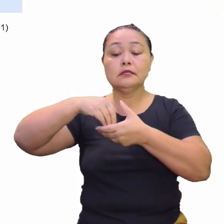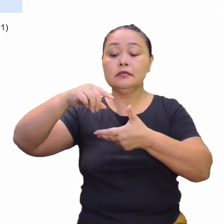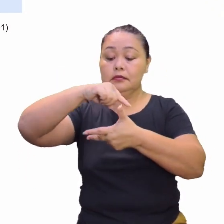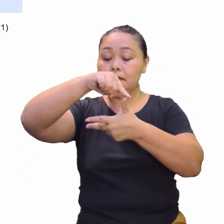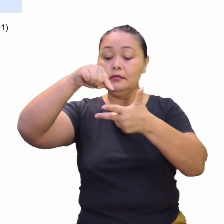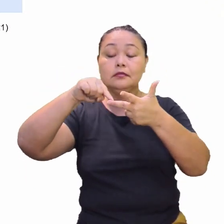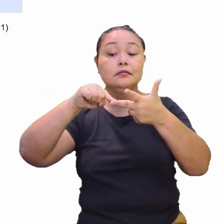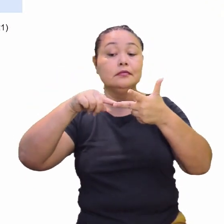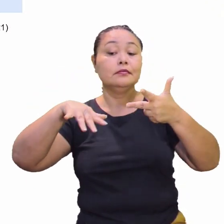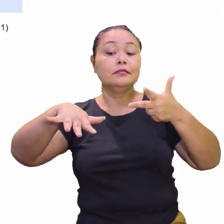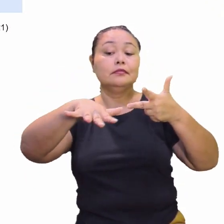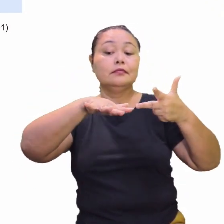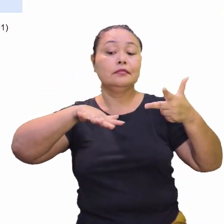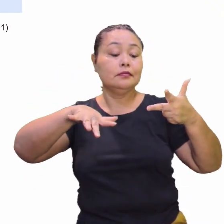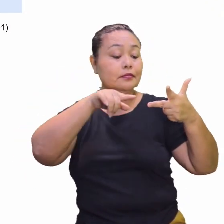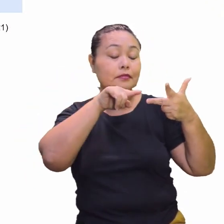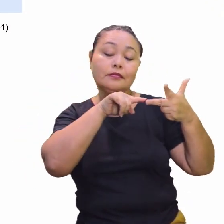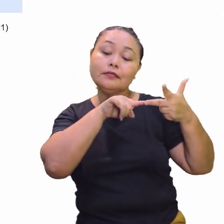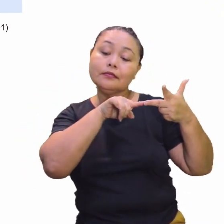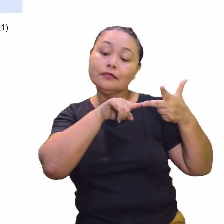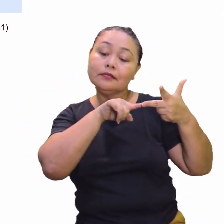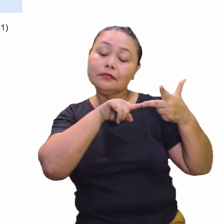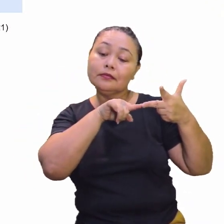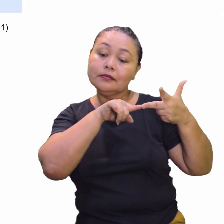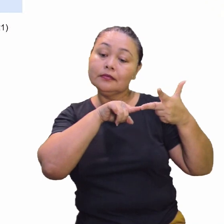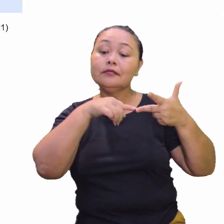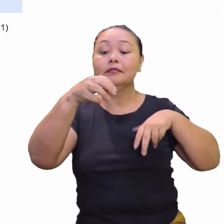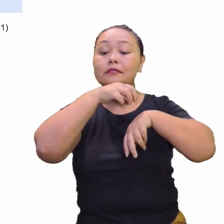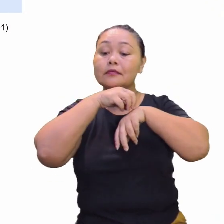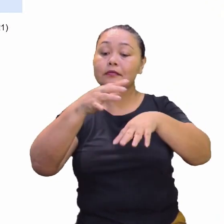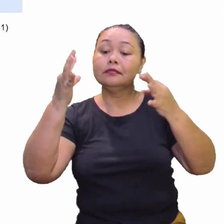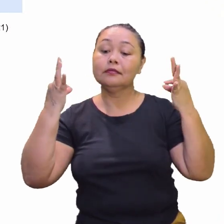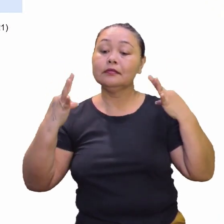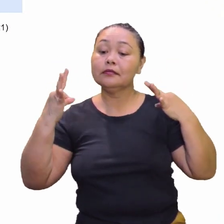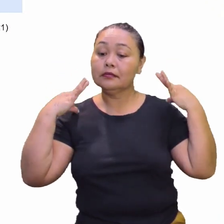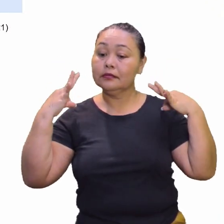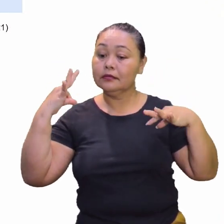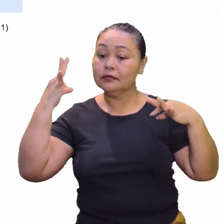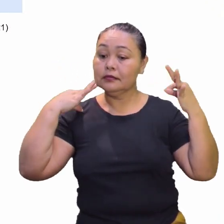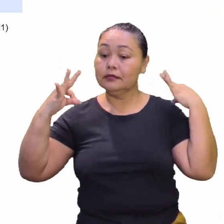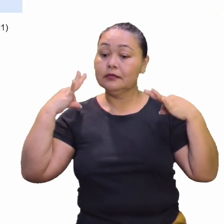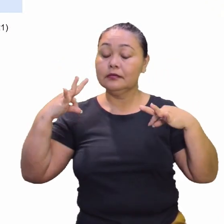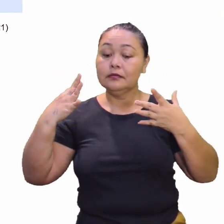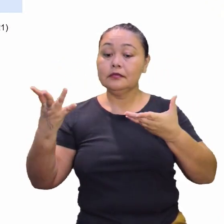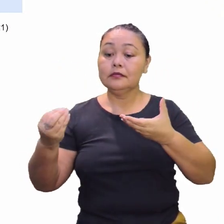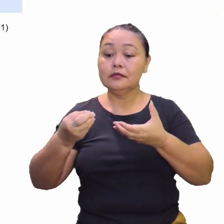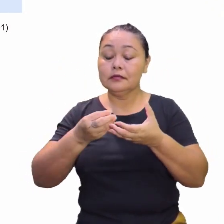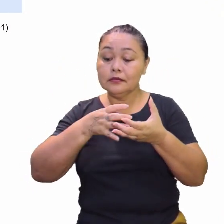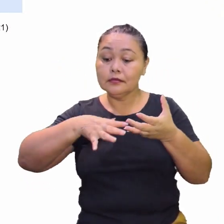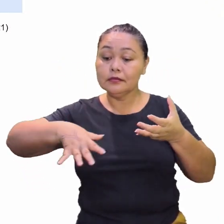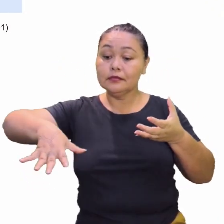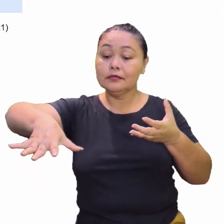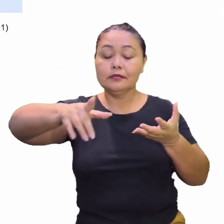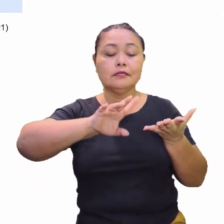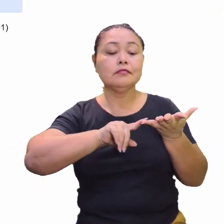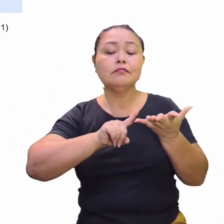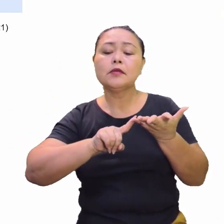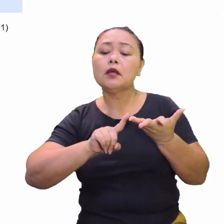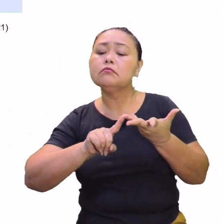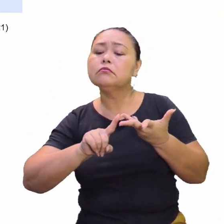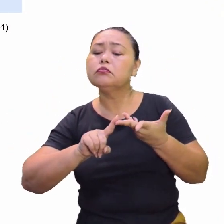setor terciário. O setor o turismo ele abrange um leque